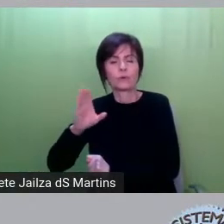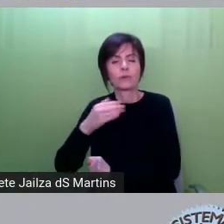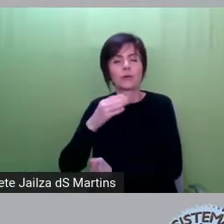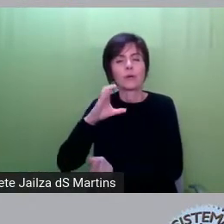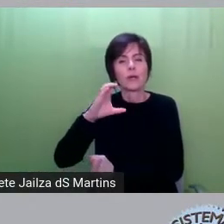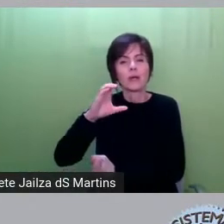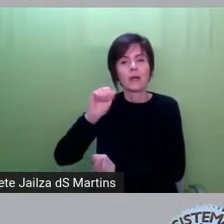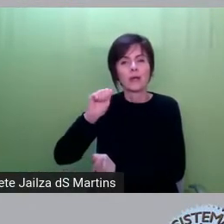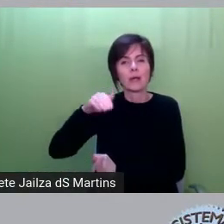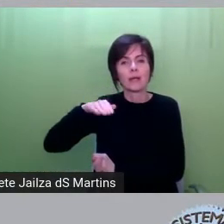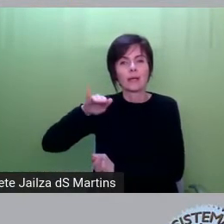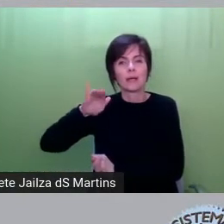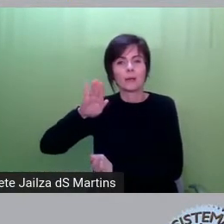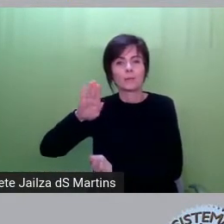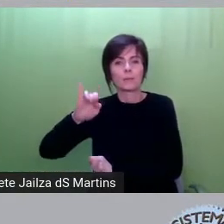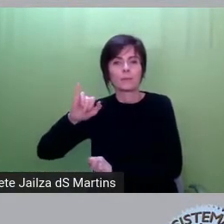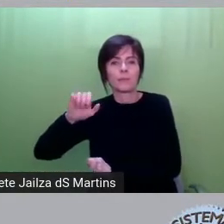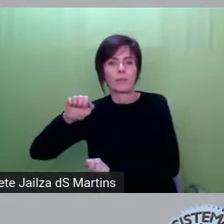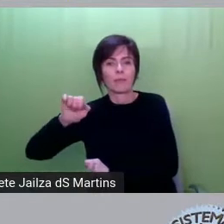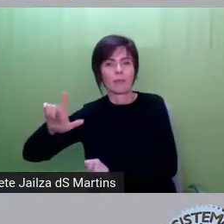técnicos, swaps cambiais.